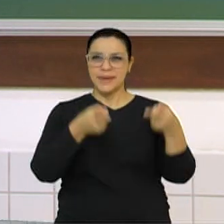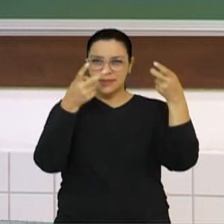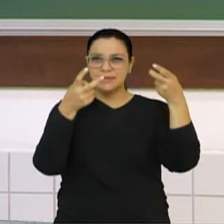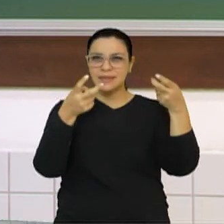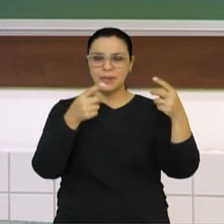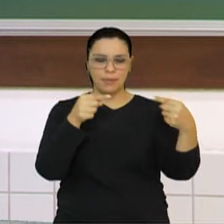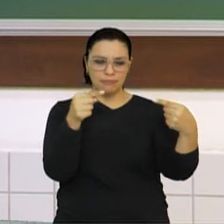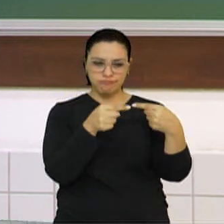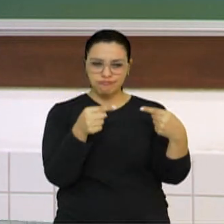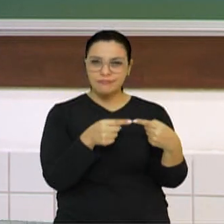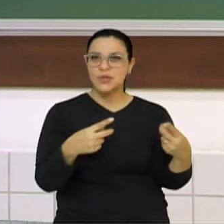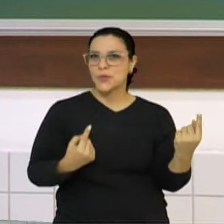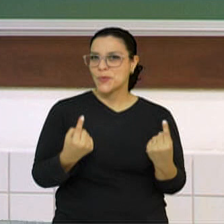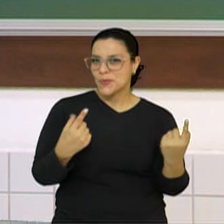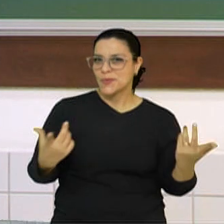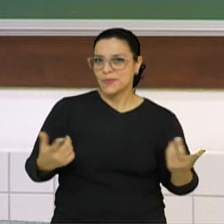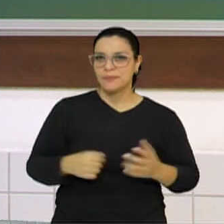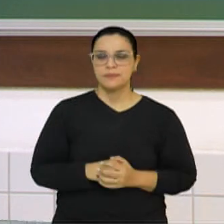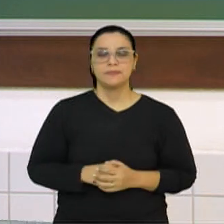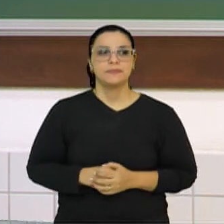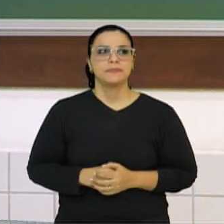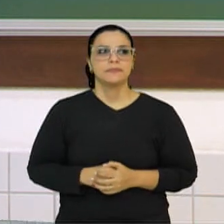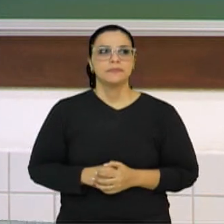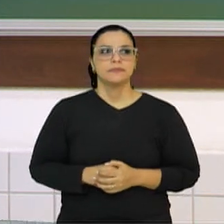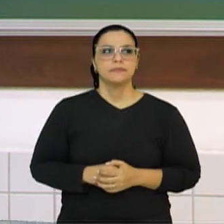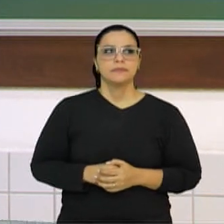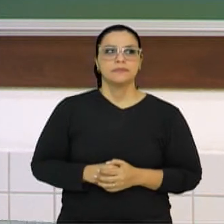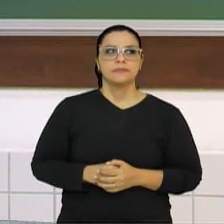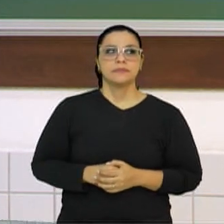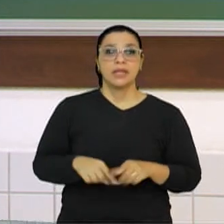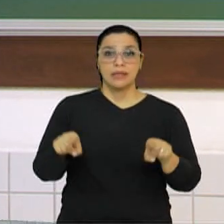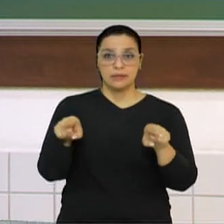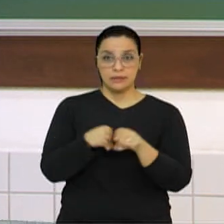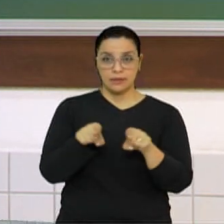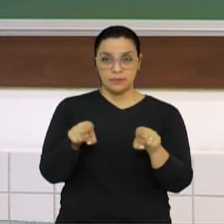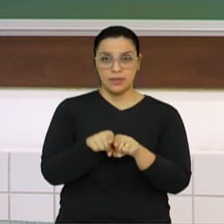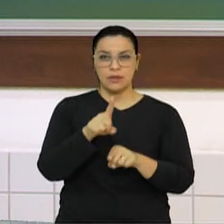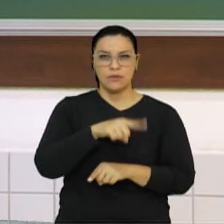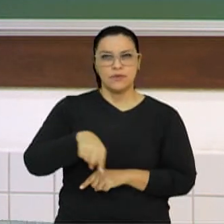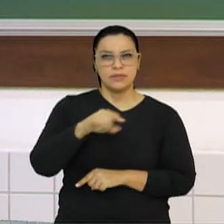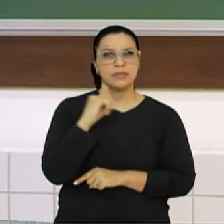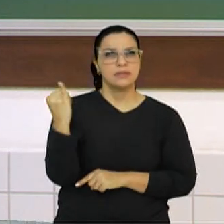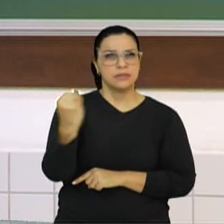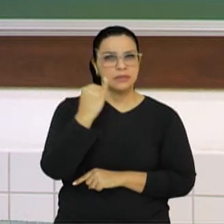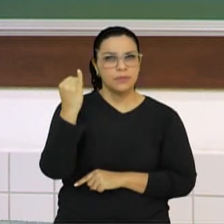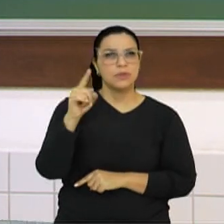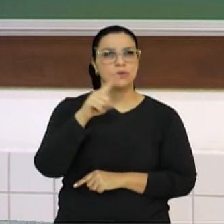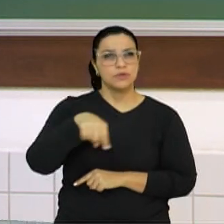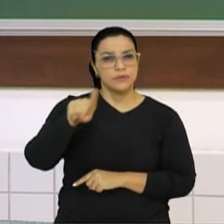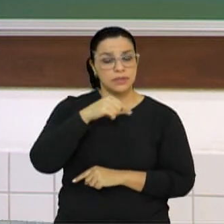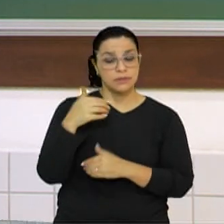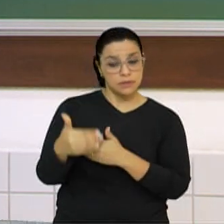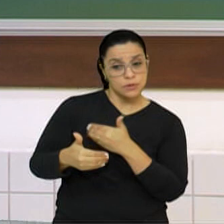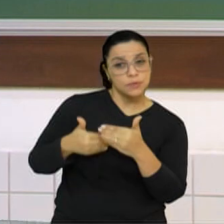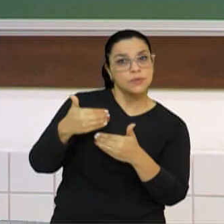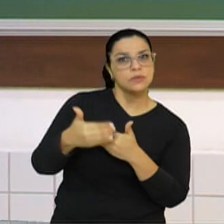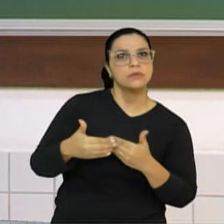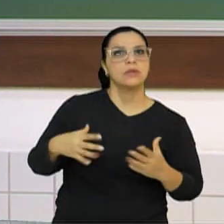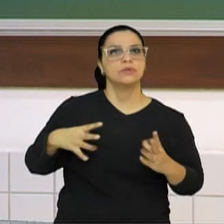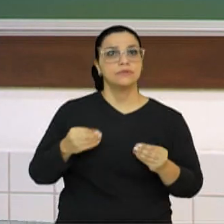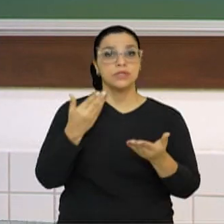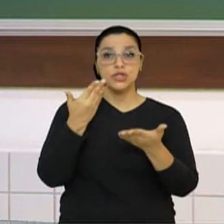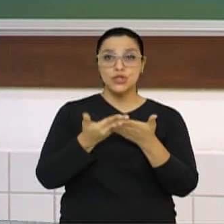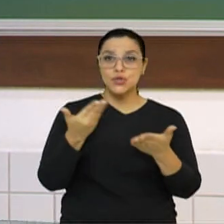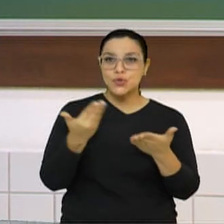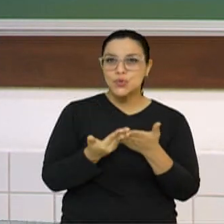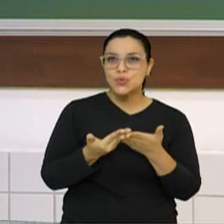você verificar. O que mais? Também, gente, é bastante importante ali que nesse processo todo, você